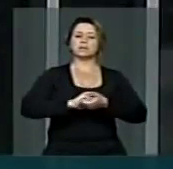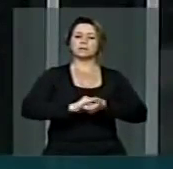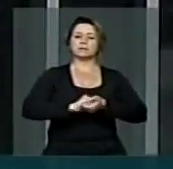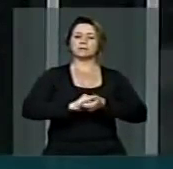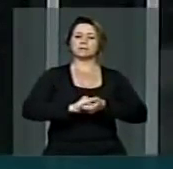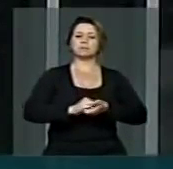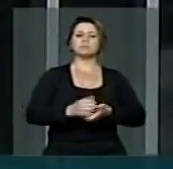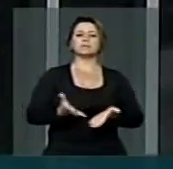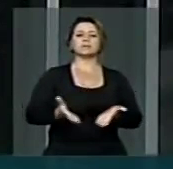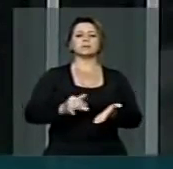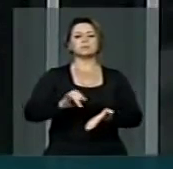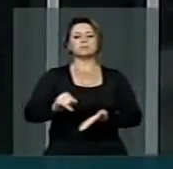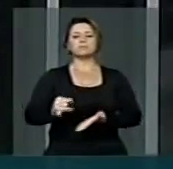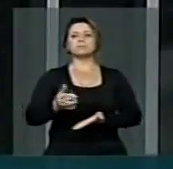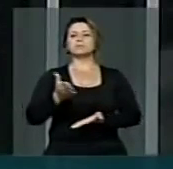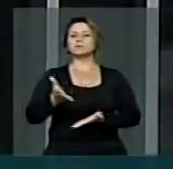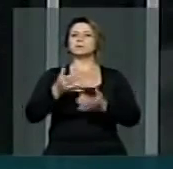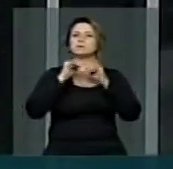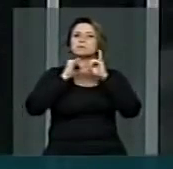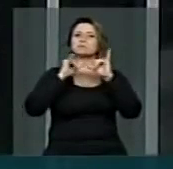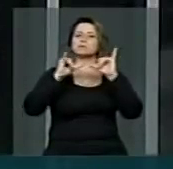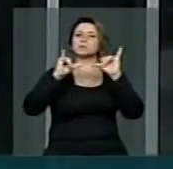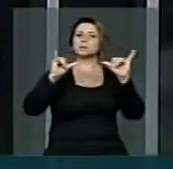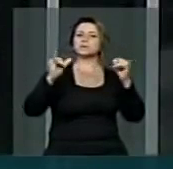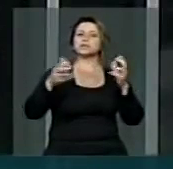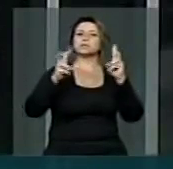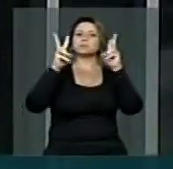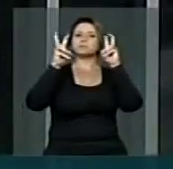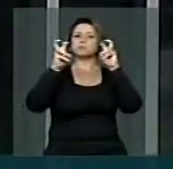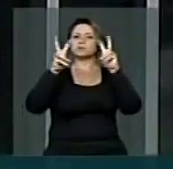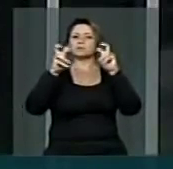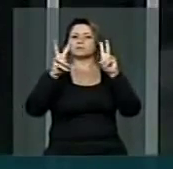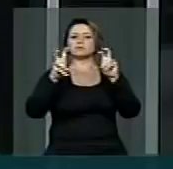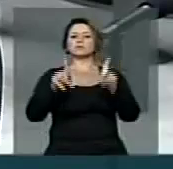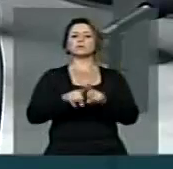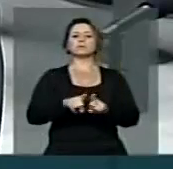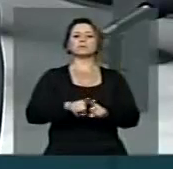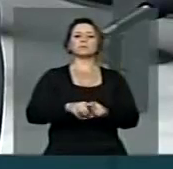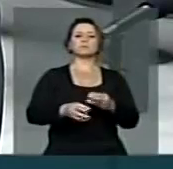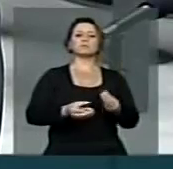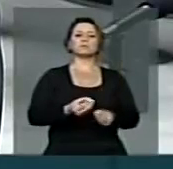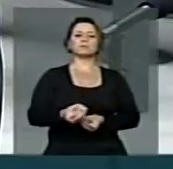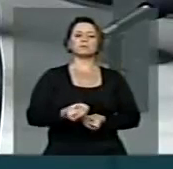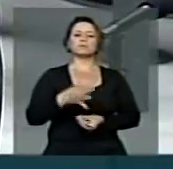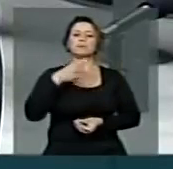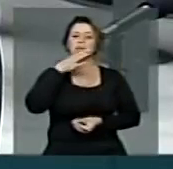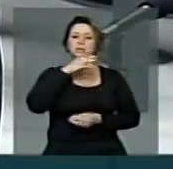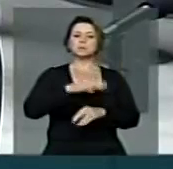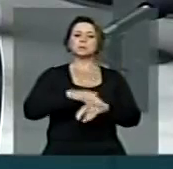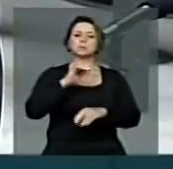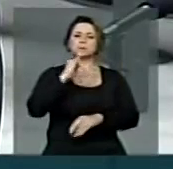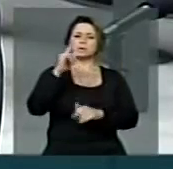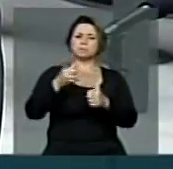pela oportunidade do discurso, da matéria tratada. Acho que é a primeira vez que eu vejo aqui no Congresso